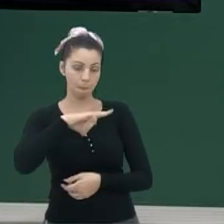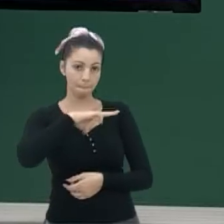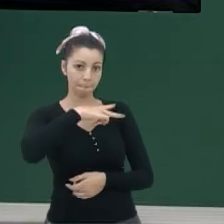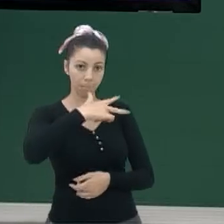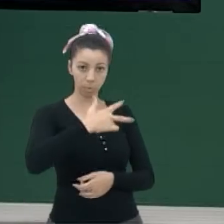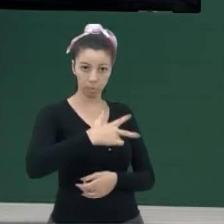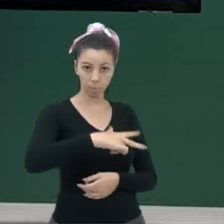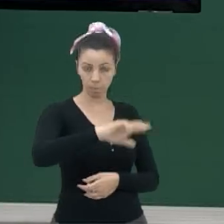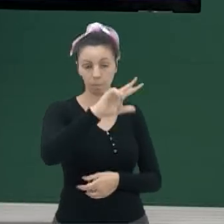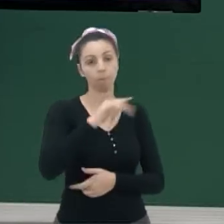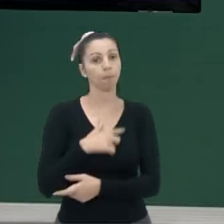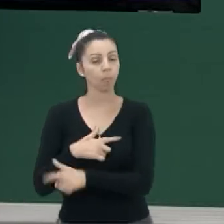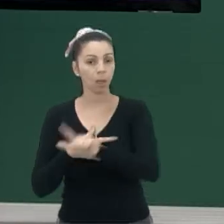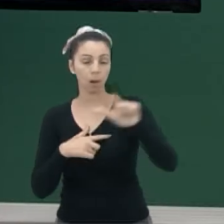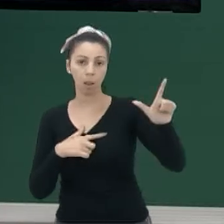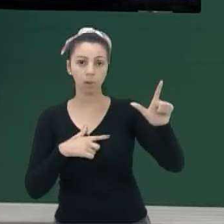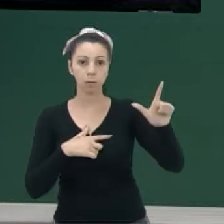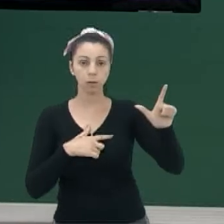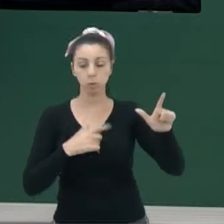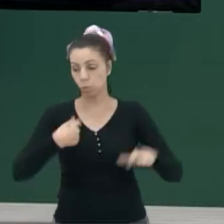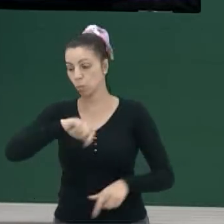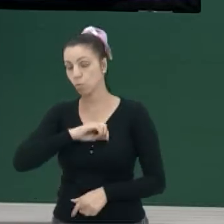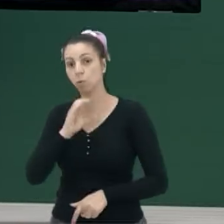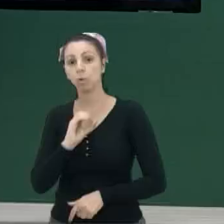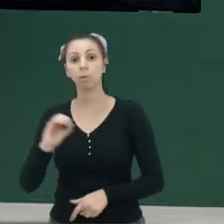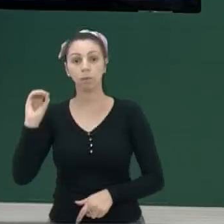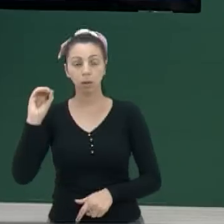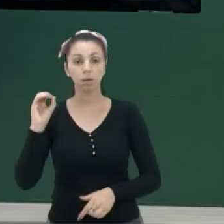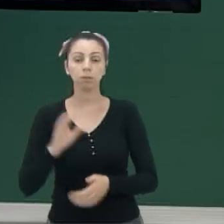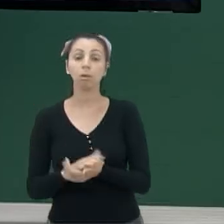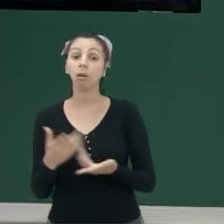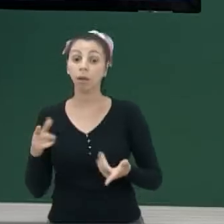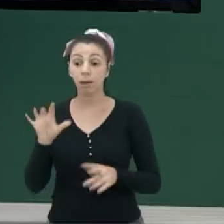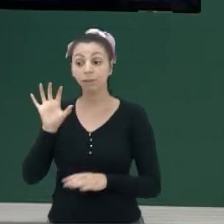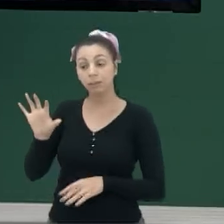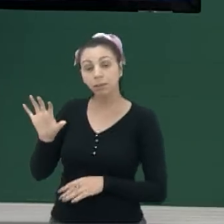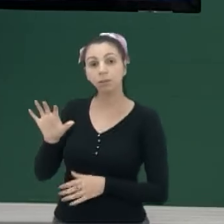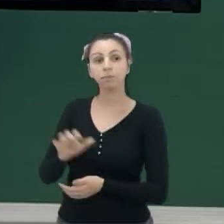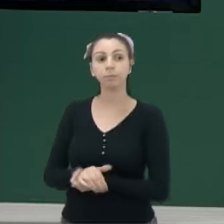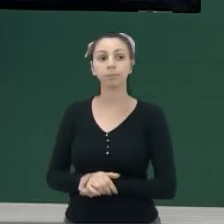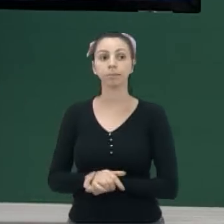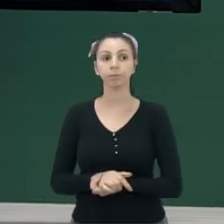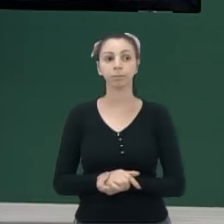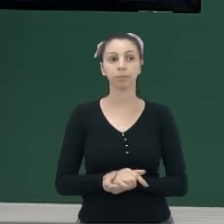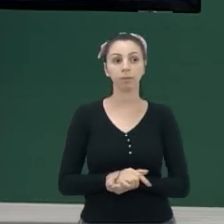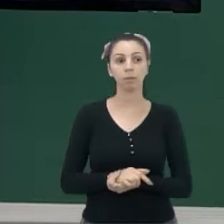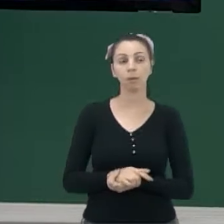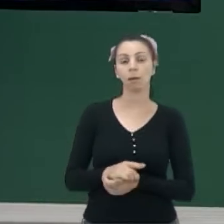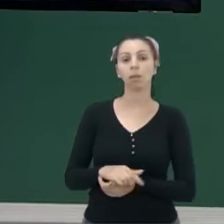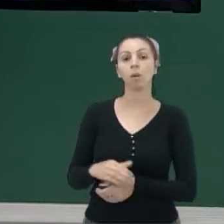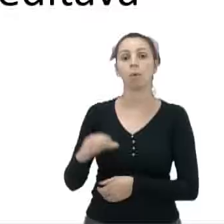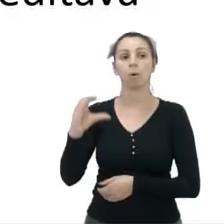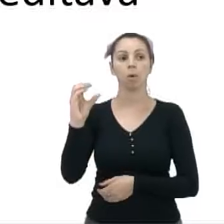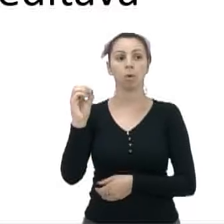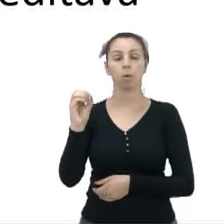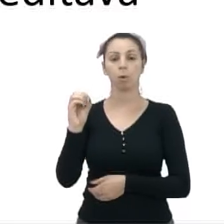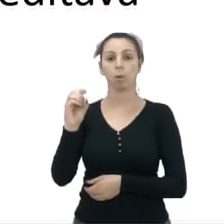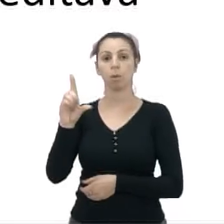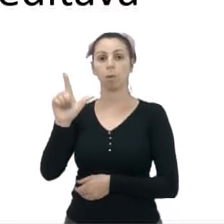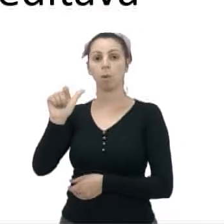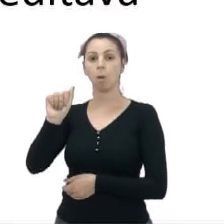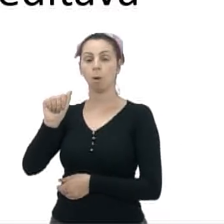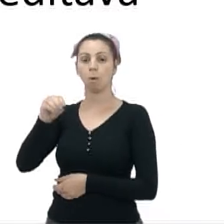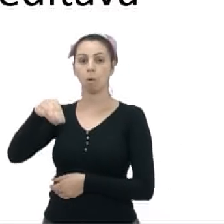foram para leste, nós vamos para oeste. E é isso que eles vão fazer. Tá? O plano de Colombo consistia em chegar ao